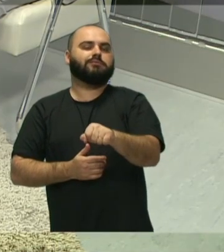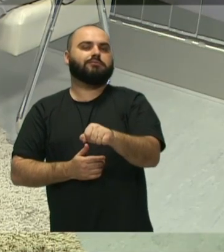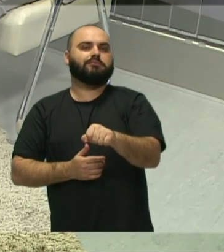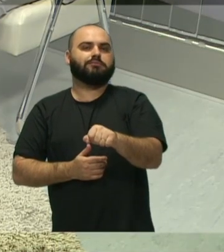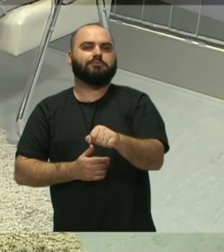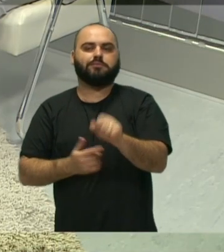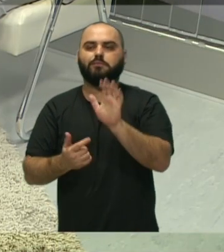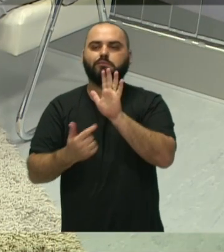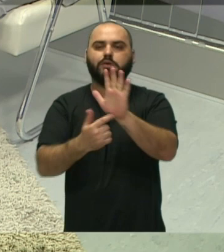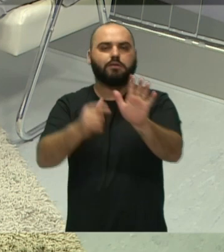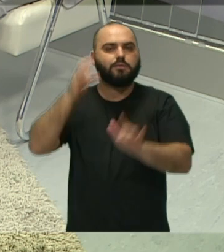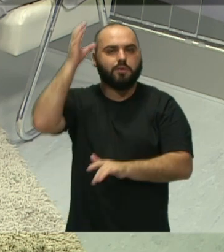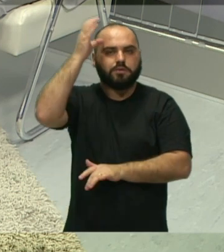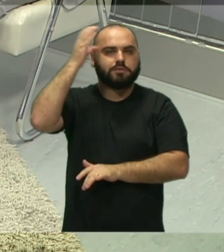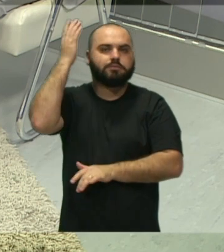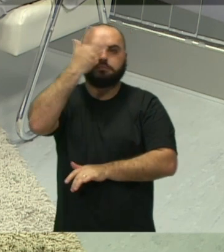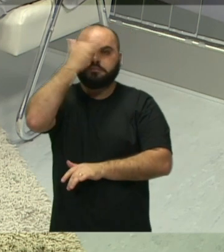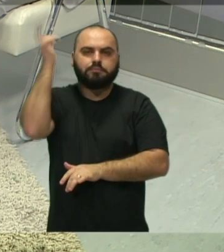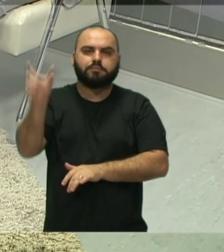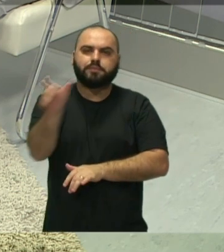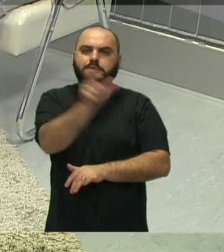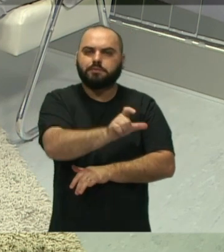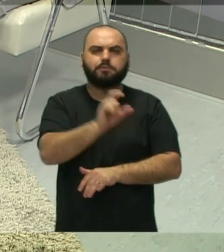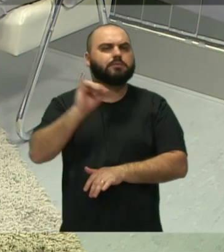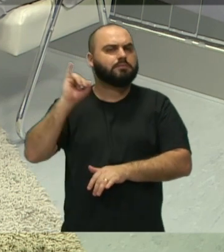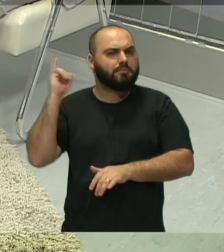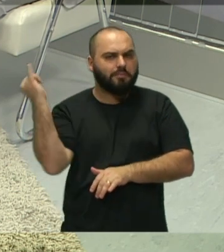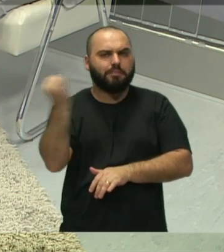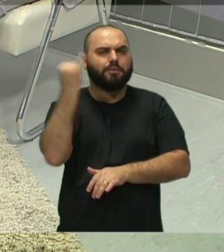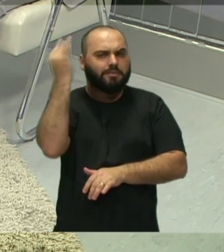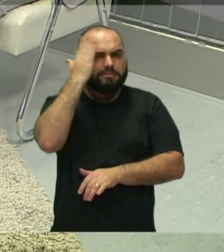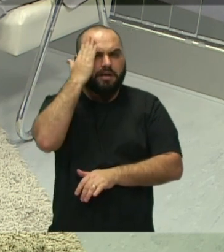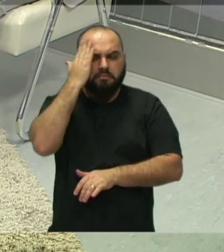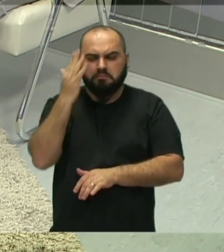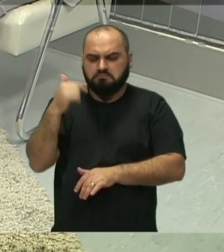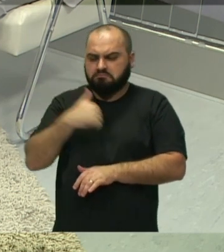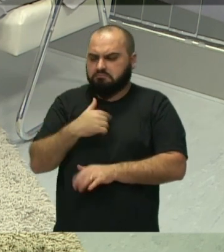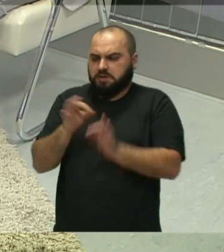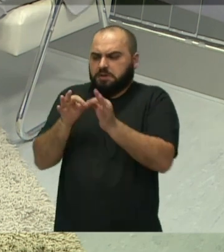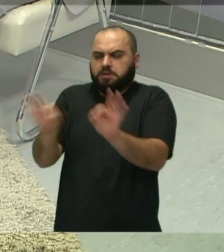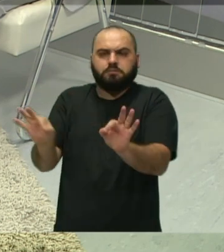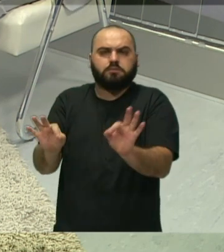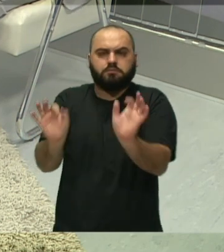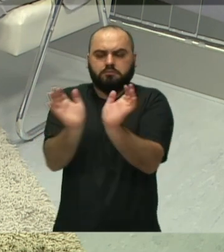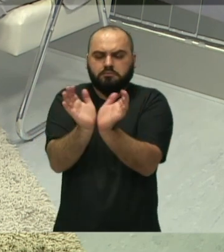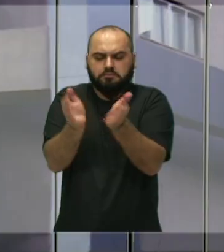vez mais as pessoas sobre a importância de algo que parece para nós ser muito simples, um prato